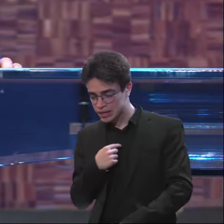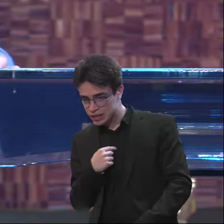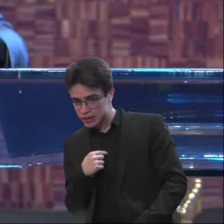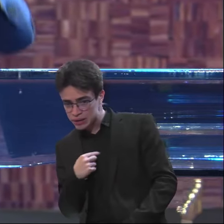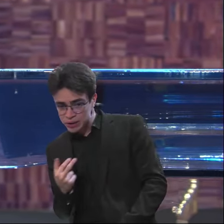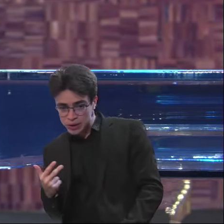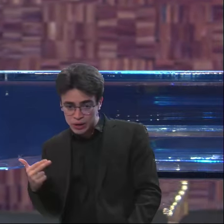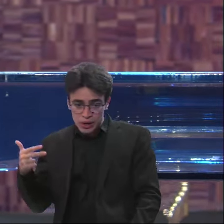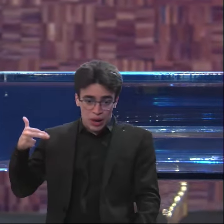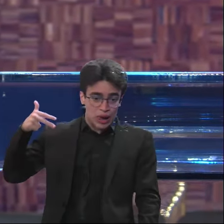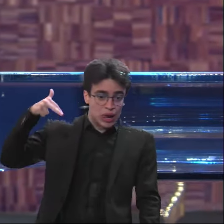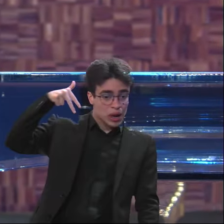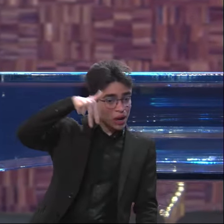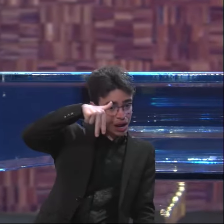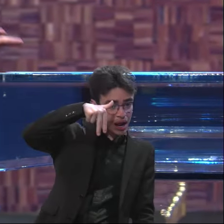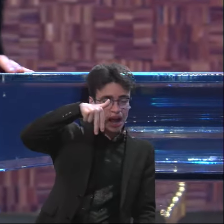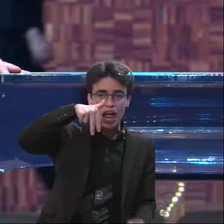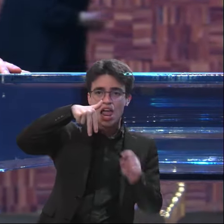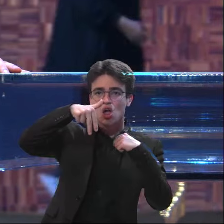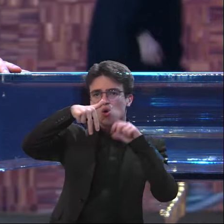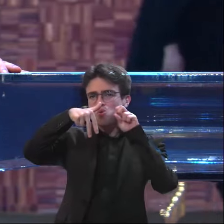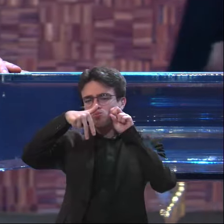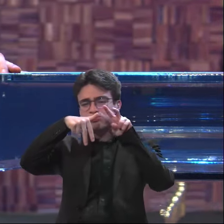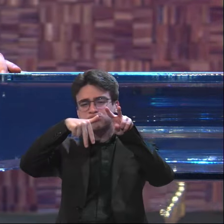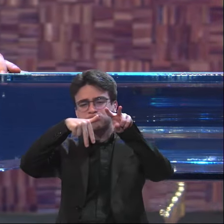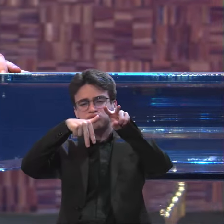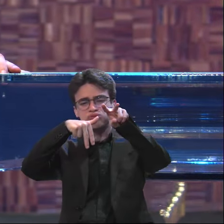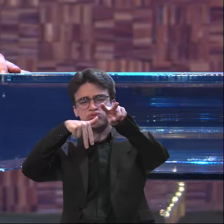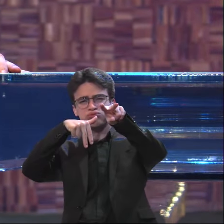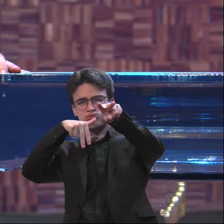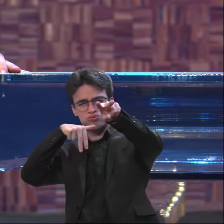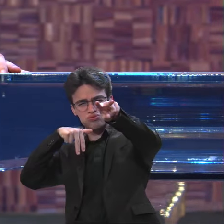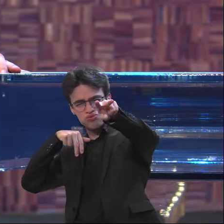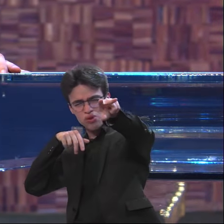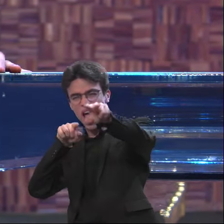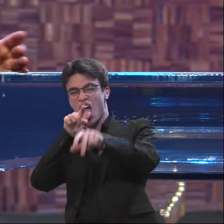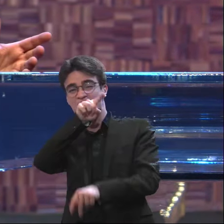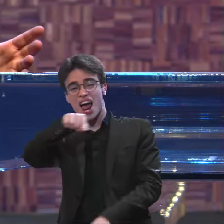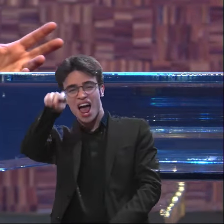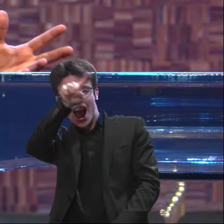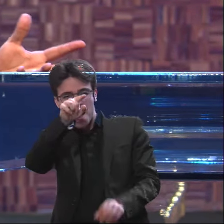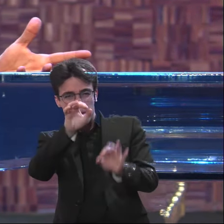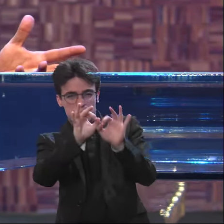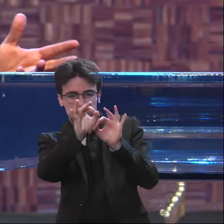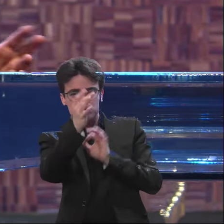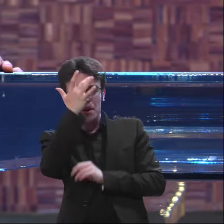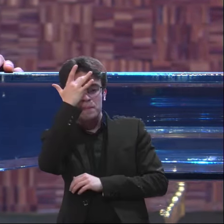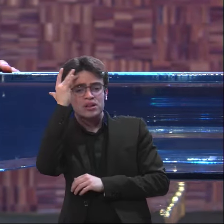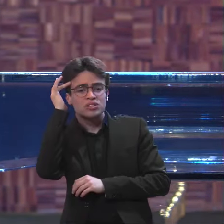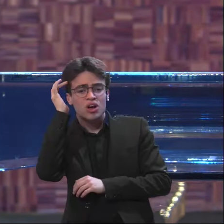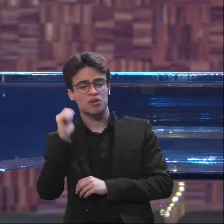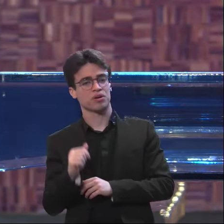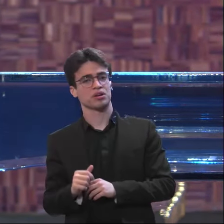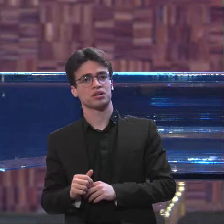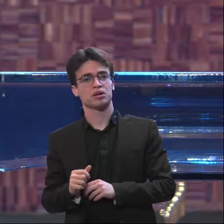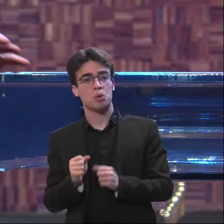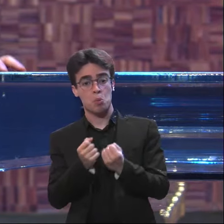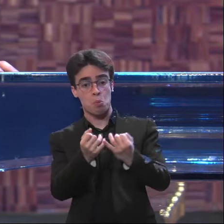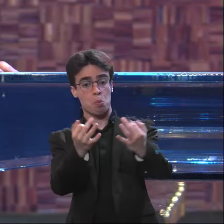fiquei olhando lá para o final e vendo as pessoas. E não tinha nada, gente, não tinha nenhuma